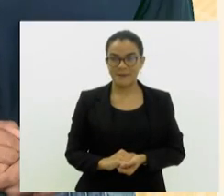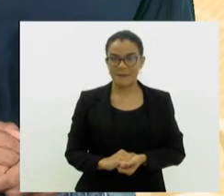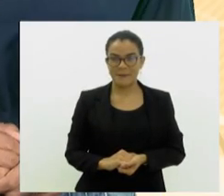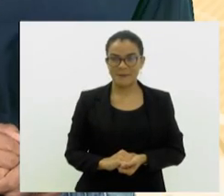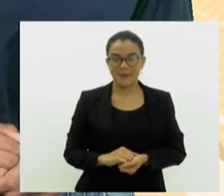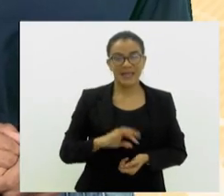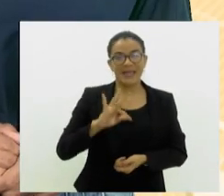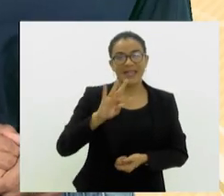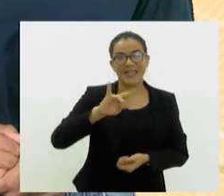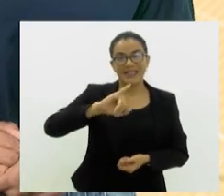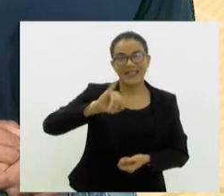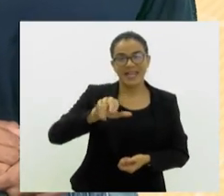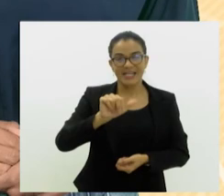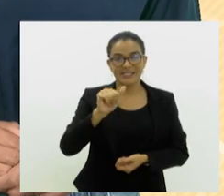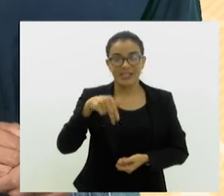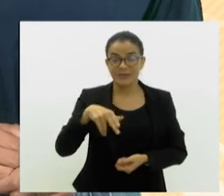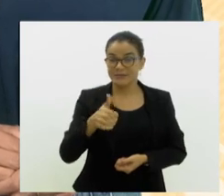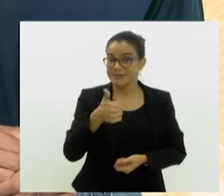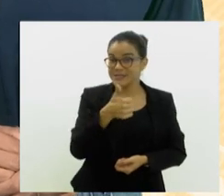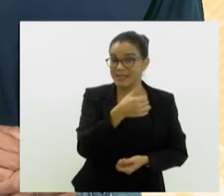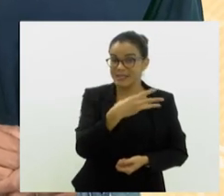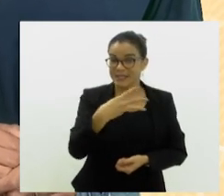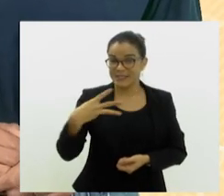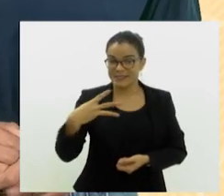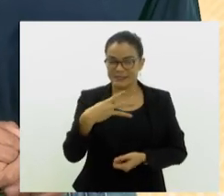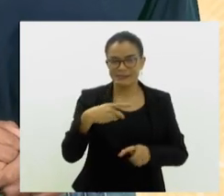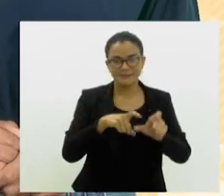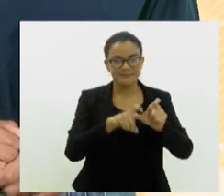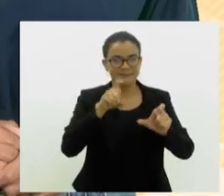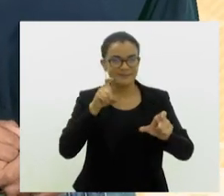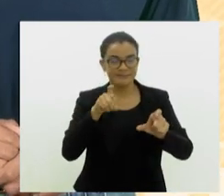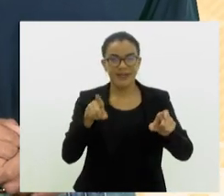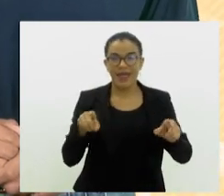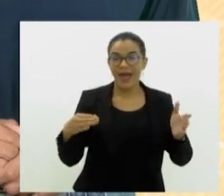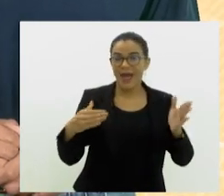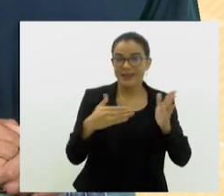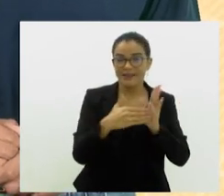Trajano de Moraes completa 133 anos de emancipação